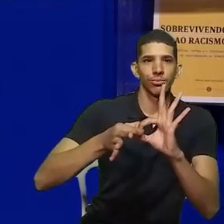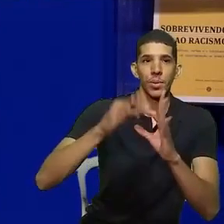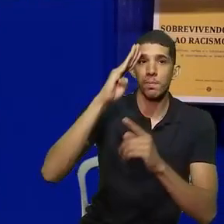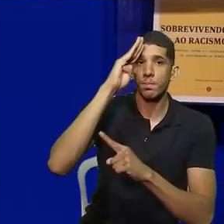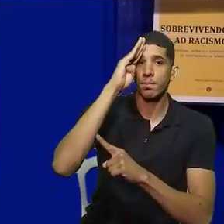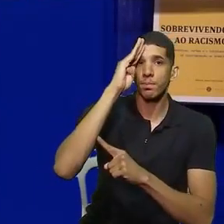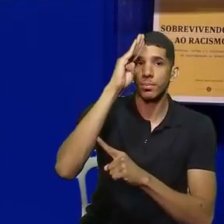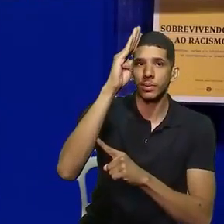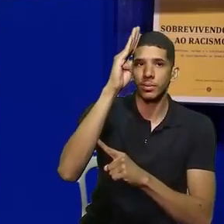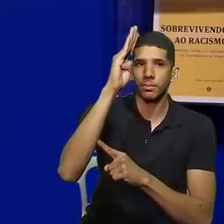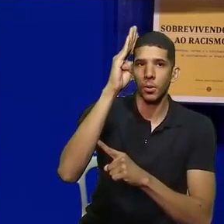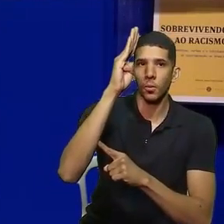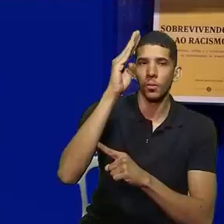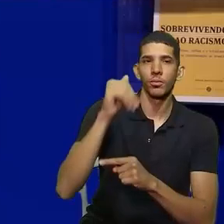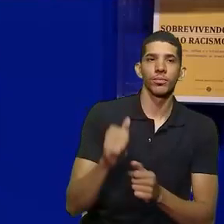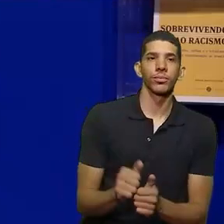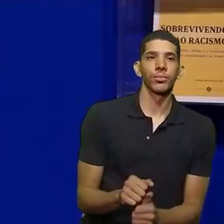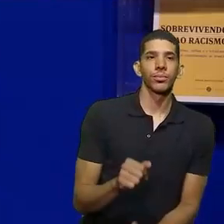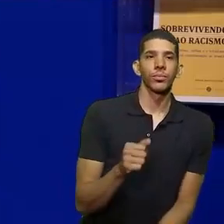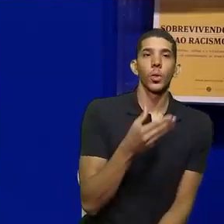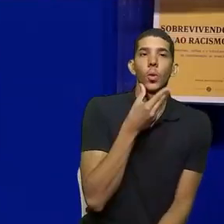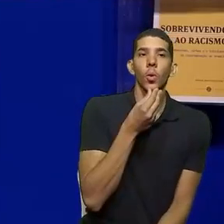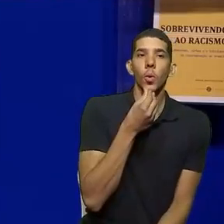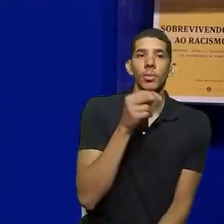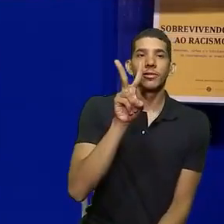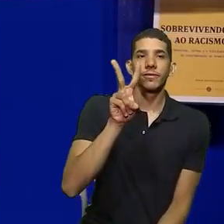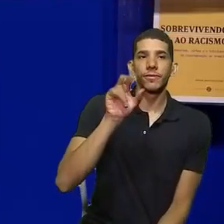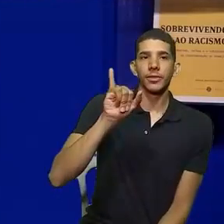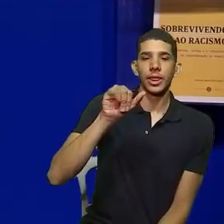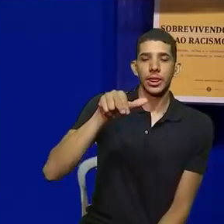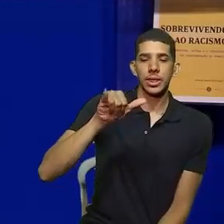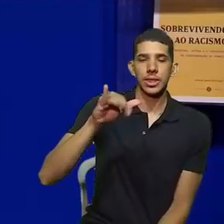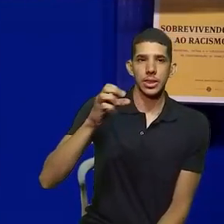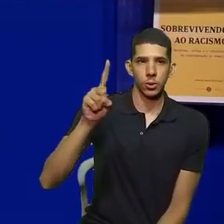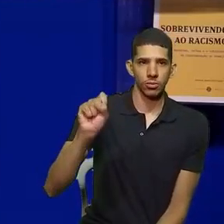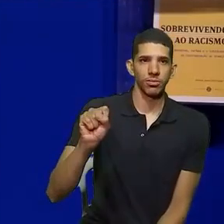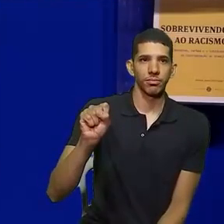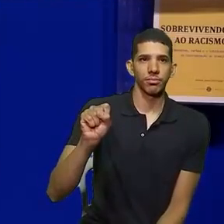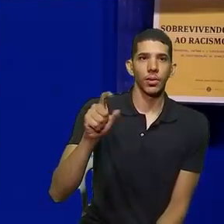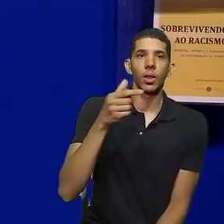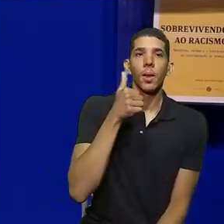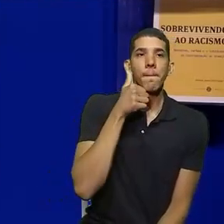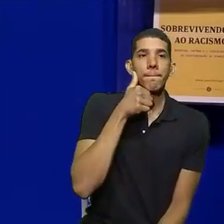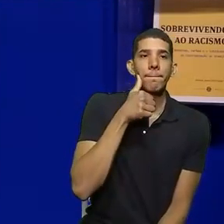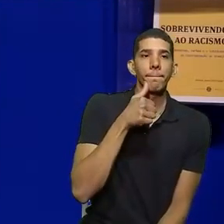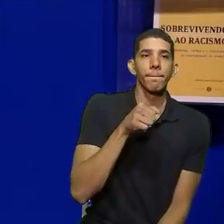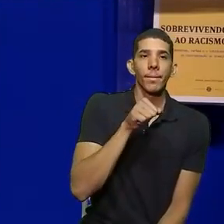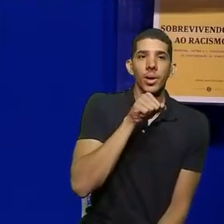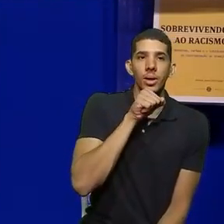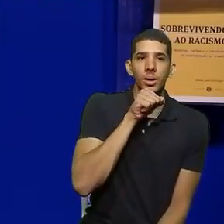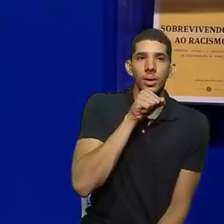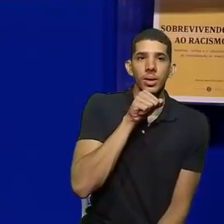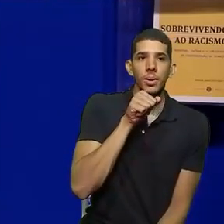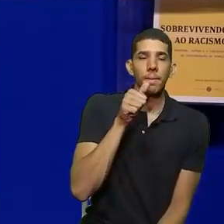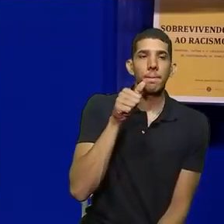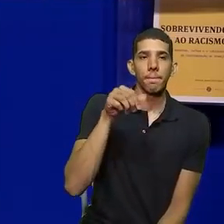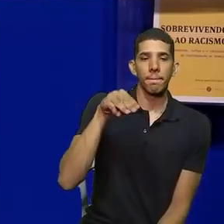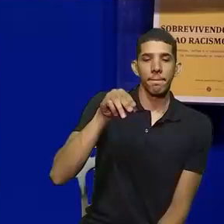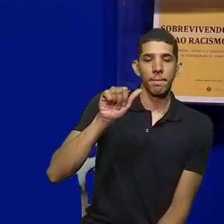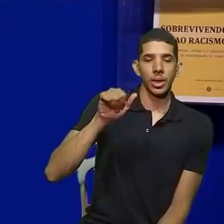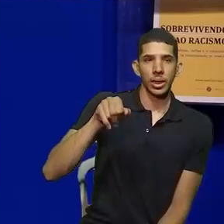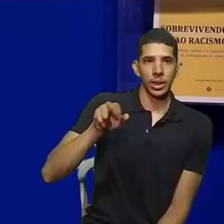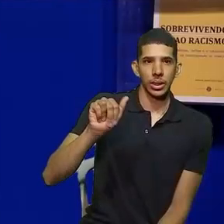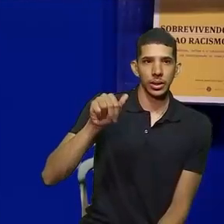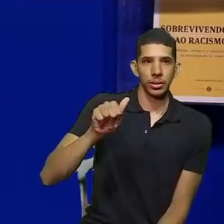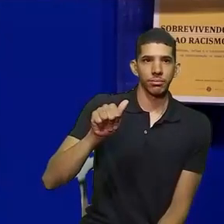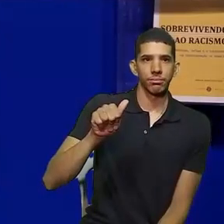entre o Vinícius e a Mariana Vartes. Que bom a gente ter no Brasil uma editora como a Palas, também como a